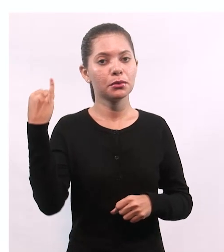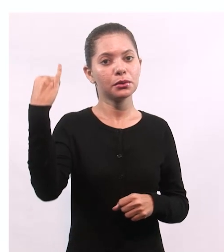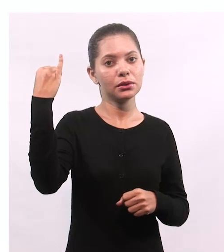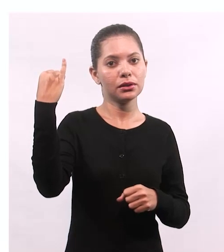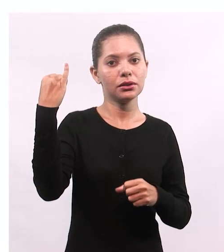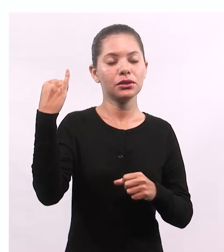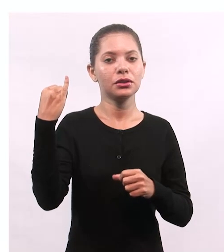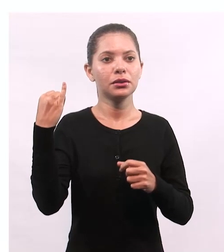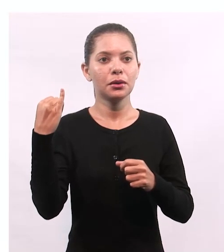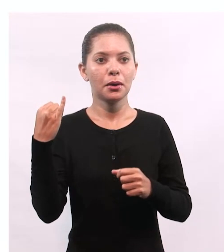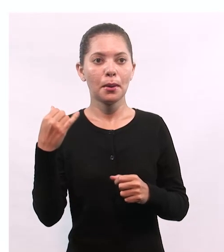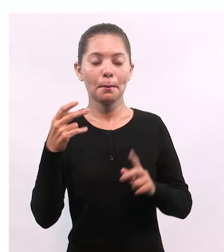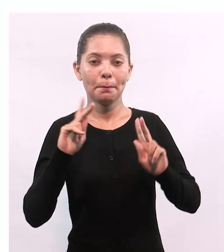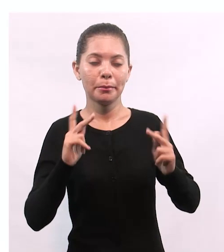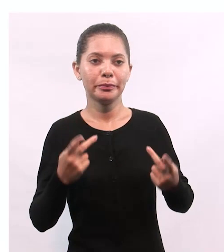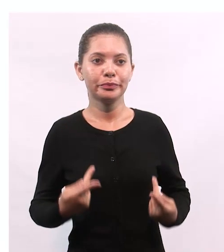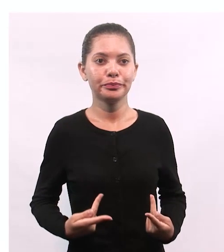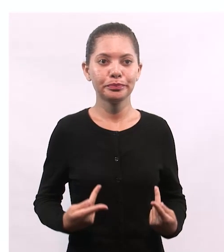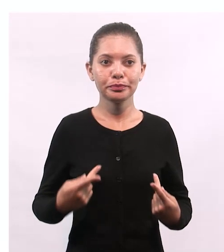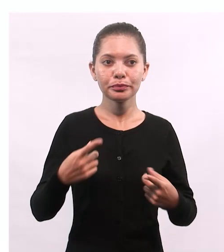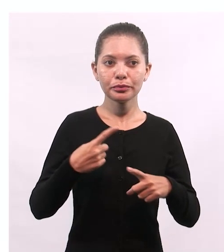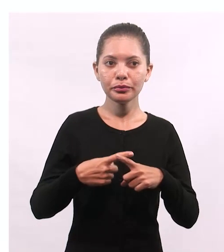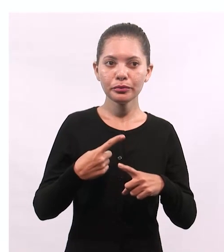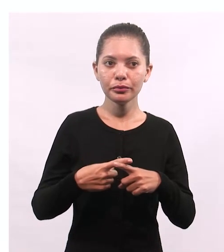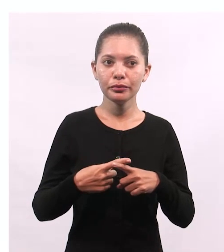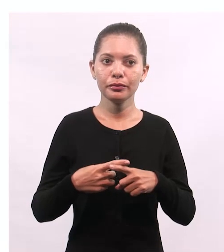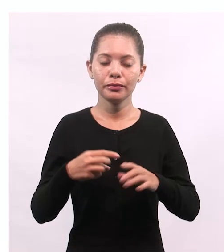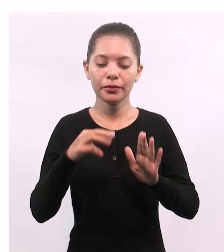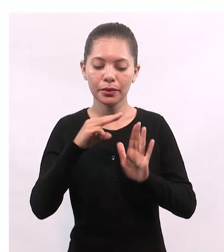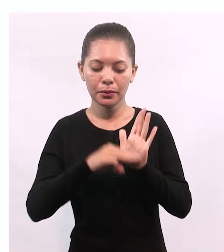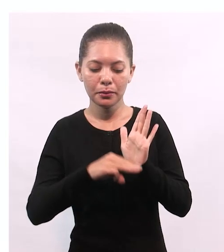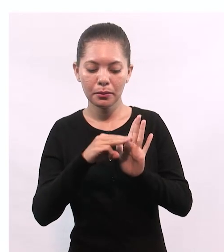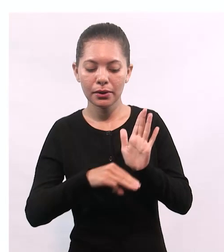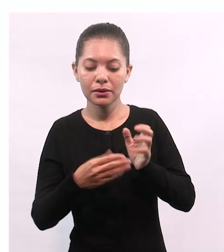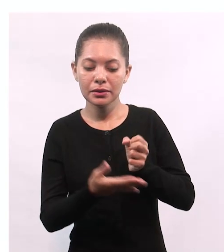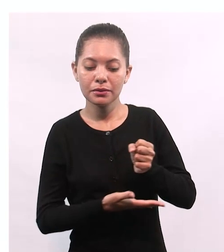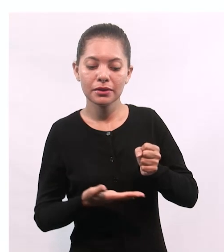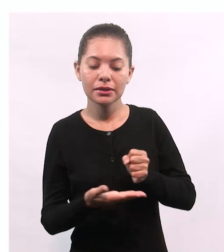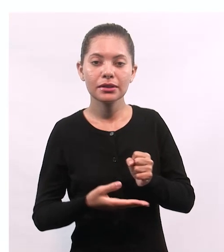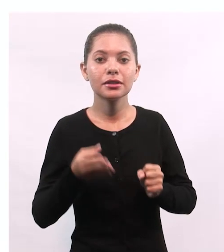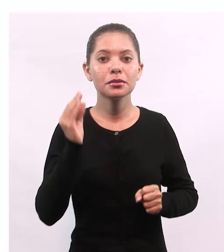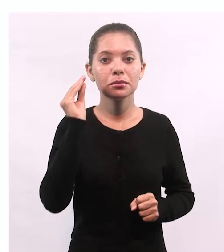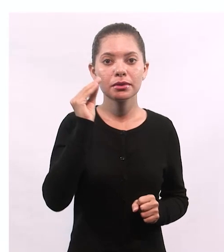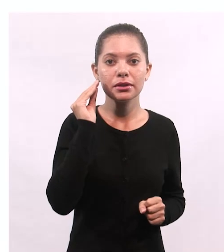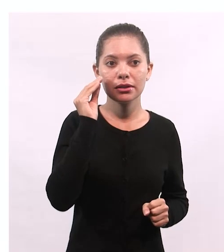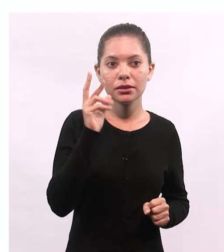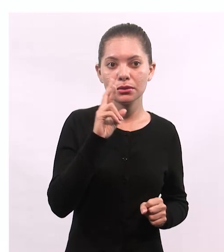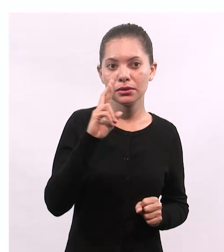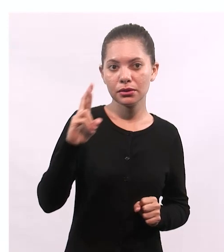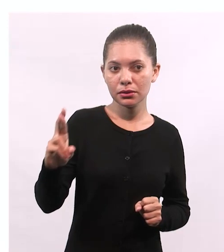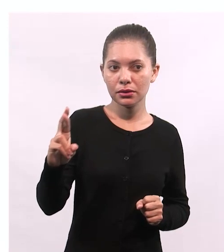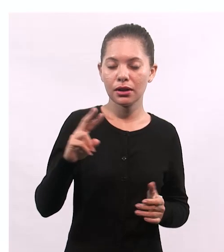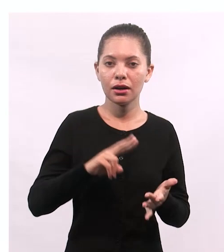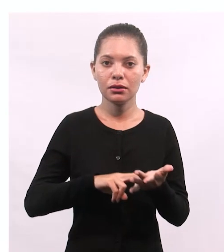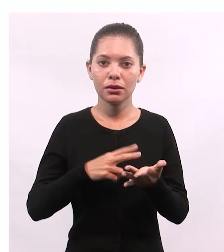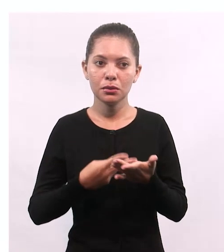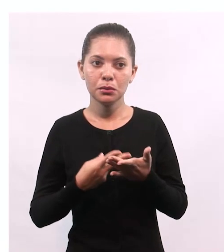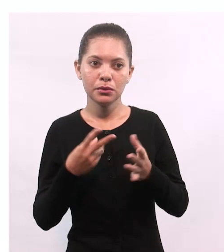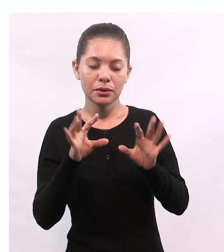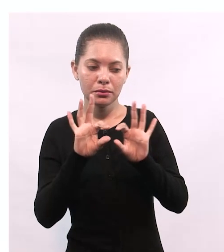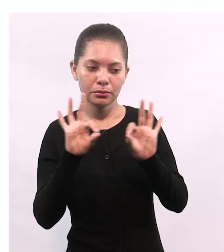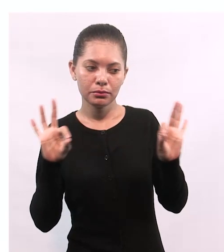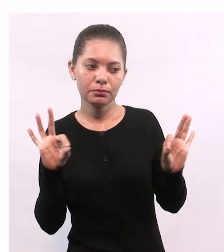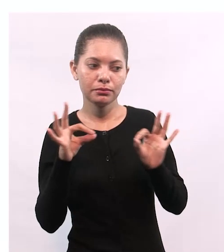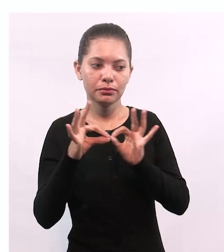da humanidade, pois o método científico se baseia em experimentos cujos resultados se traduzem em